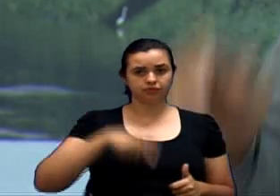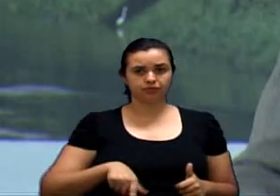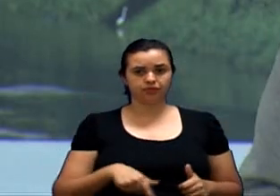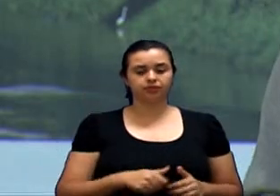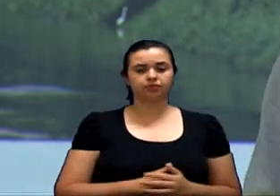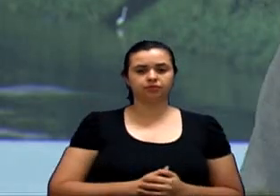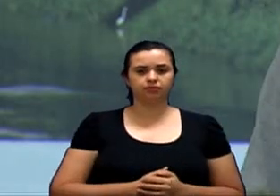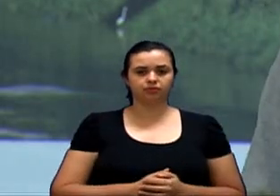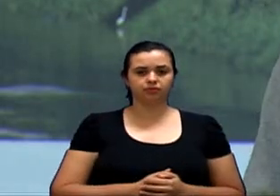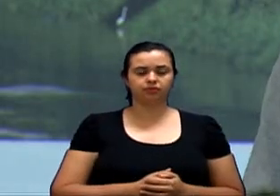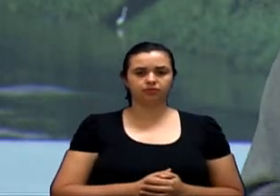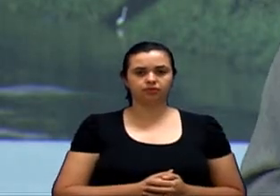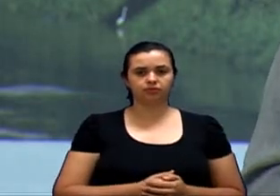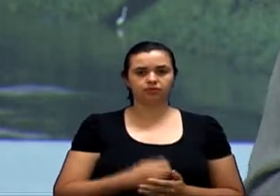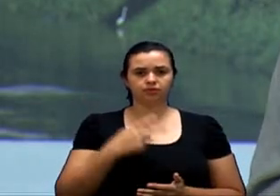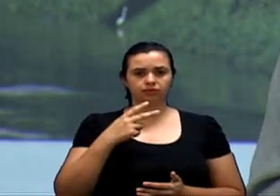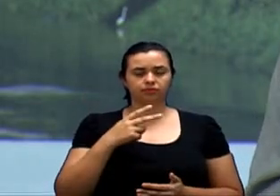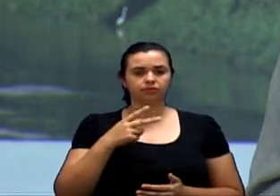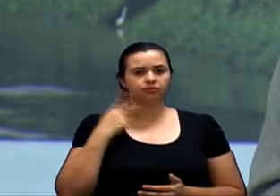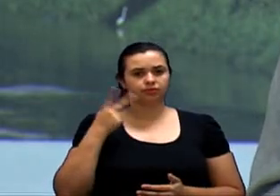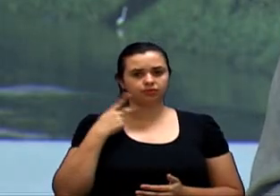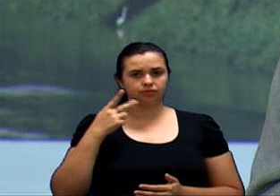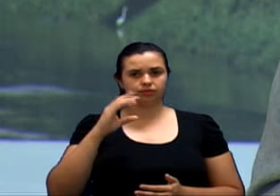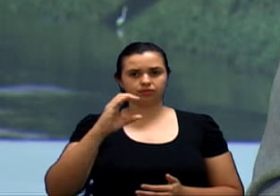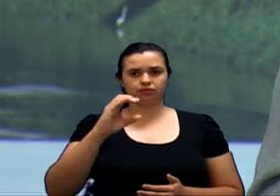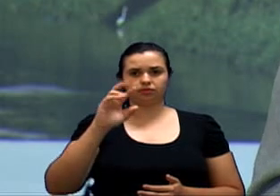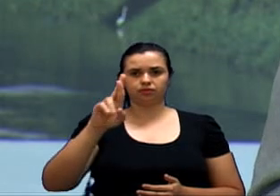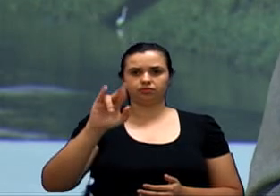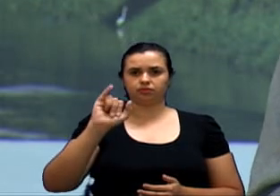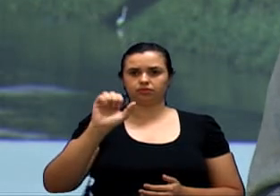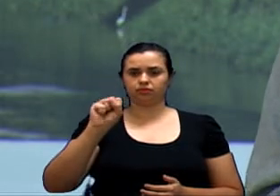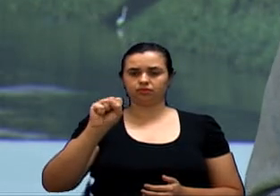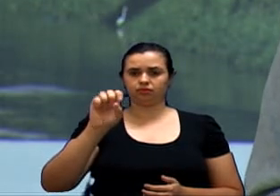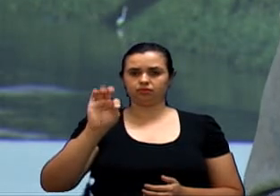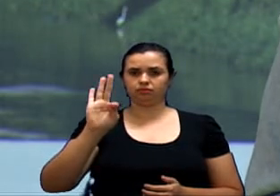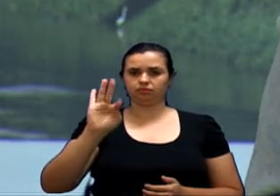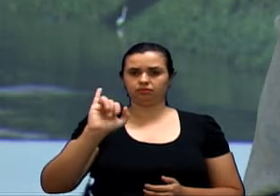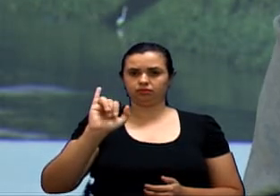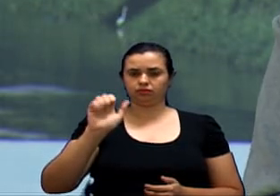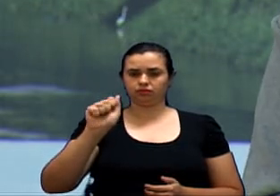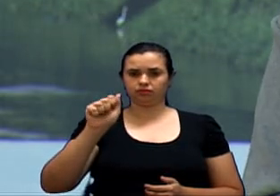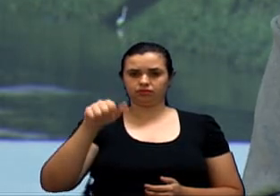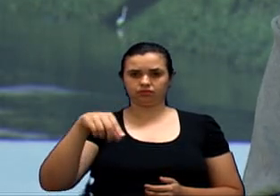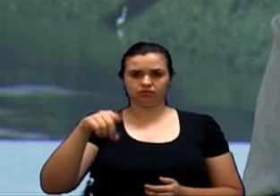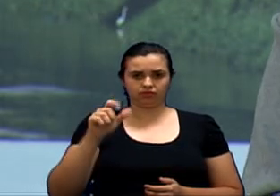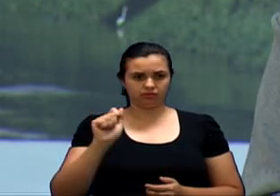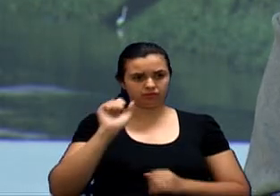e última vez, vereador Cristiano, o ano que vem a gente não tenha aí